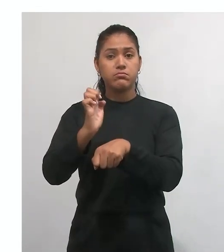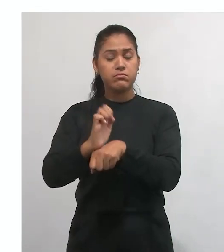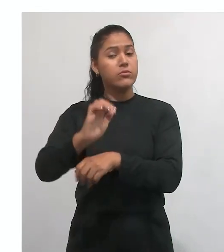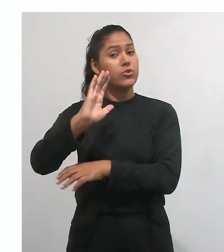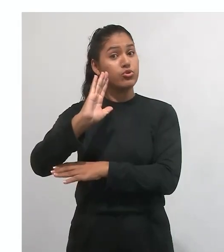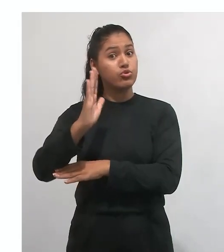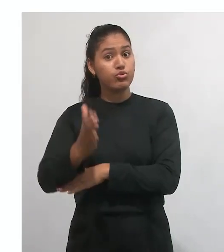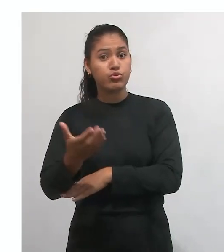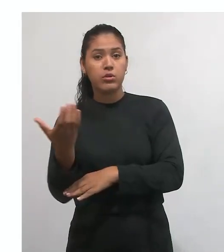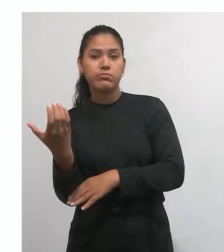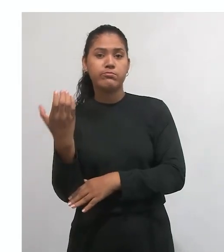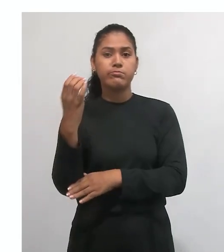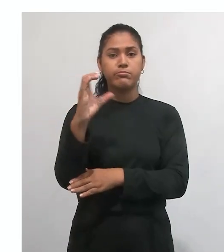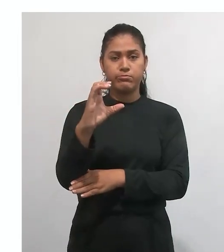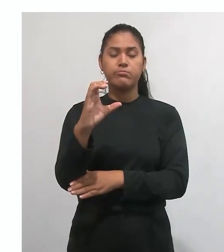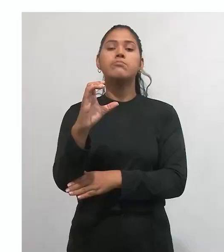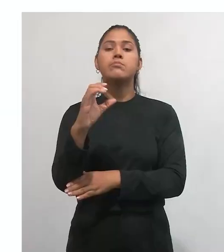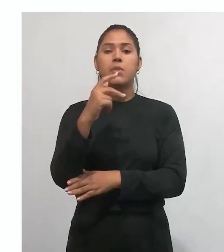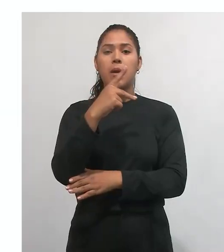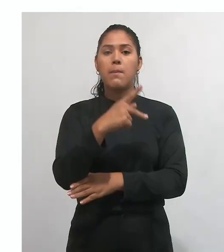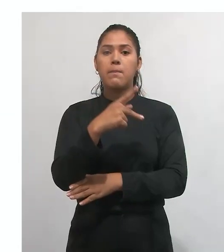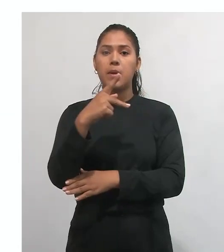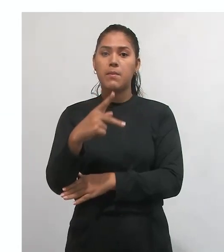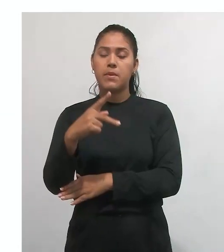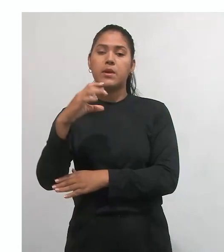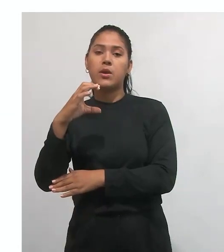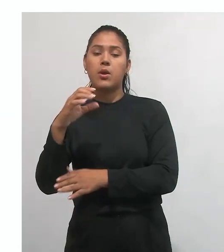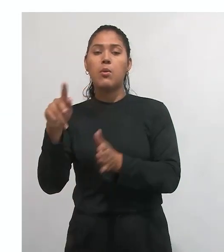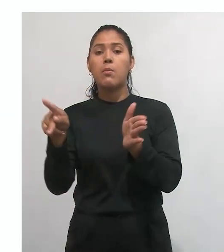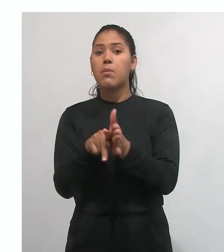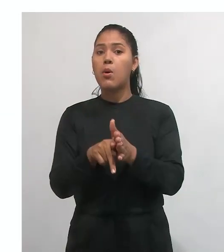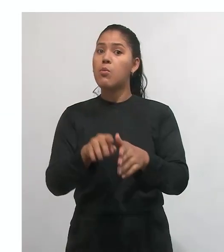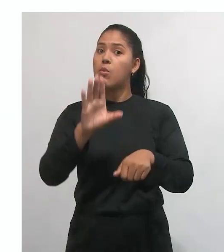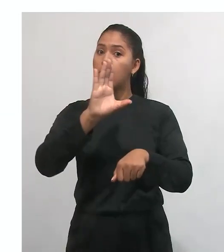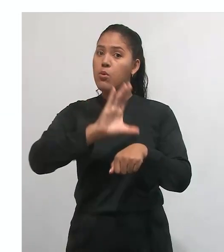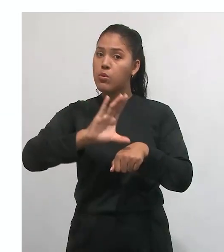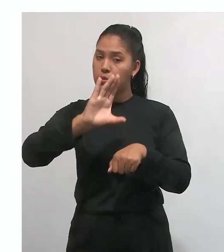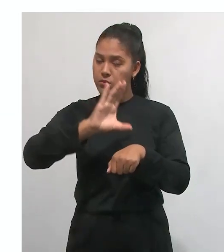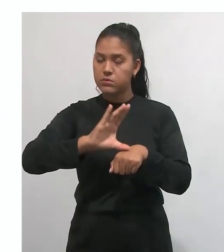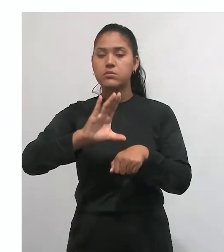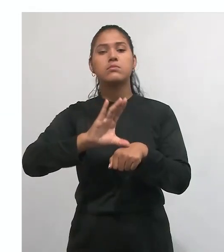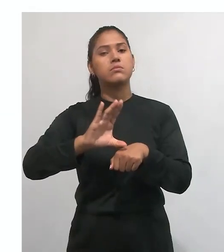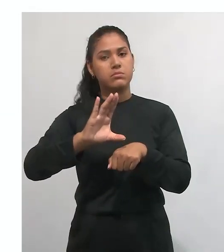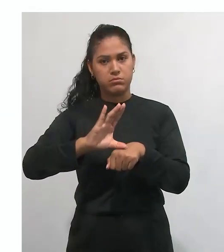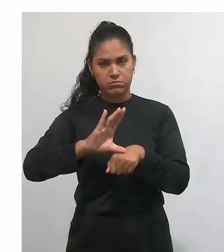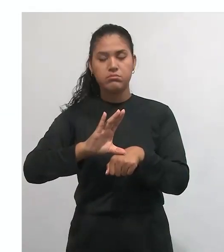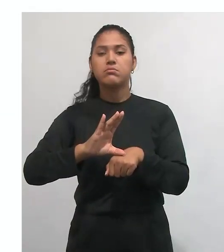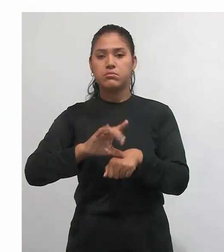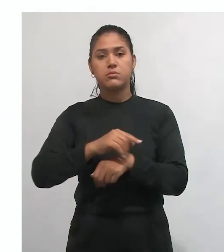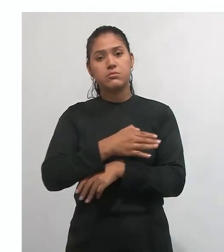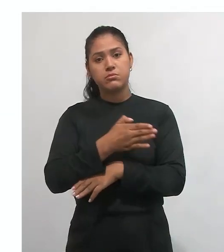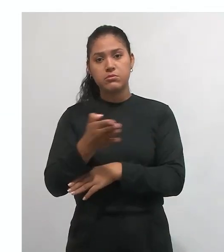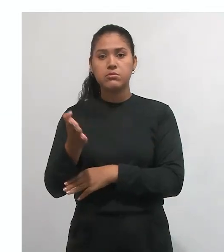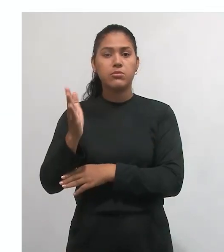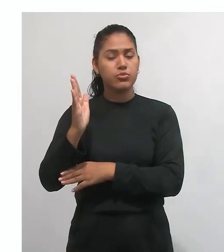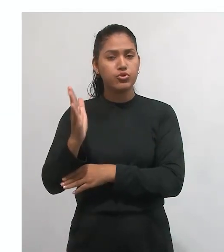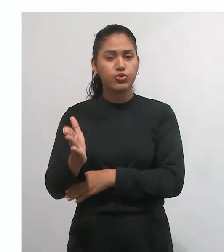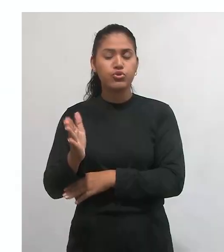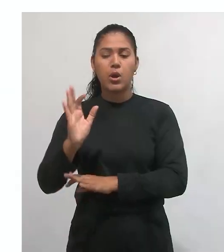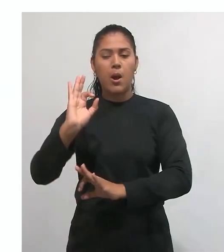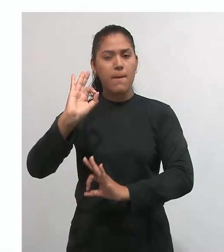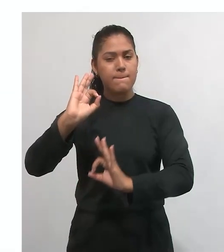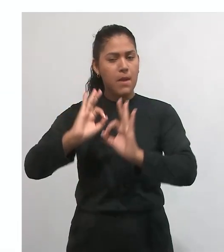estágio ela está prevista no projeto pedagógico do curso. Então, vocês deverão